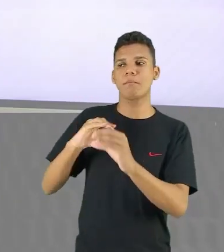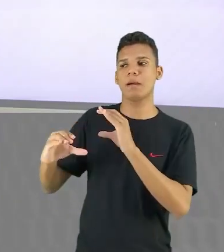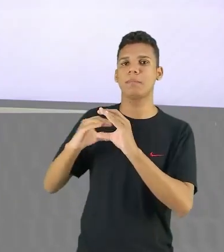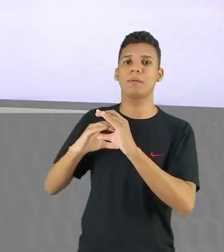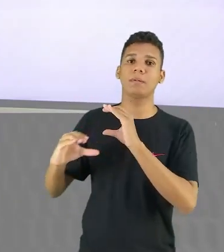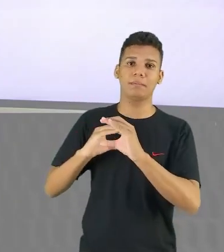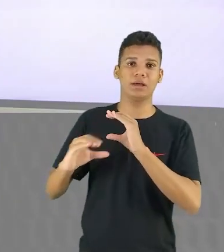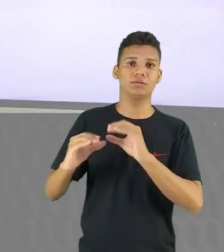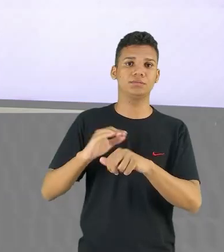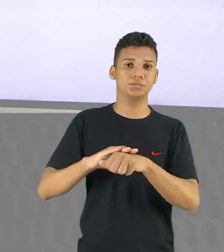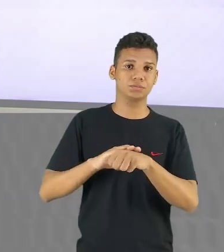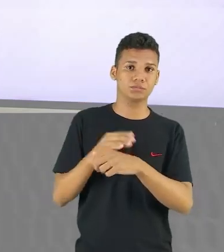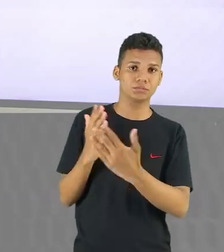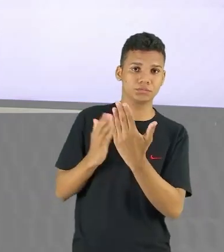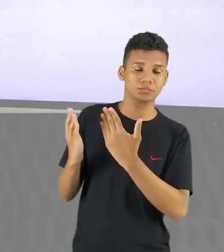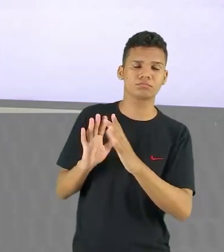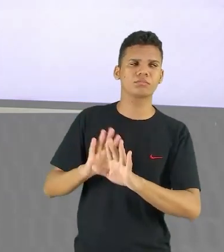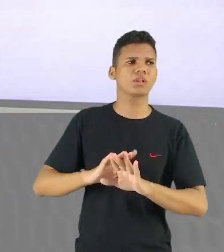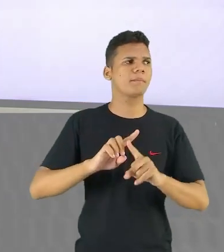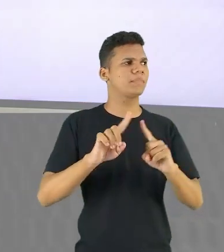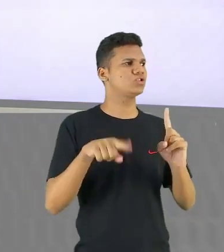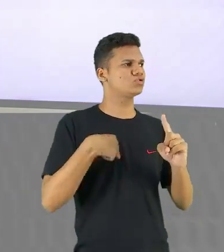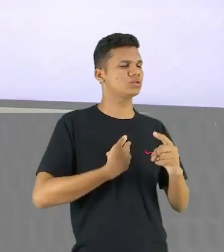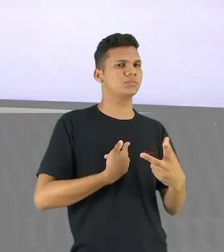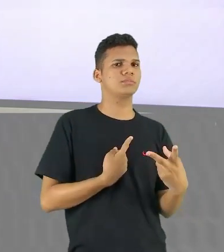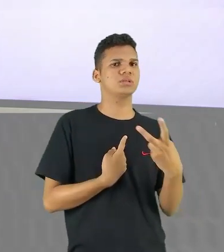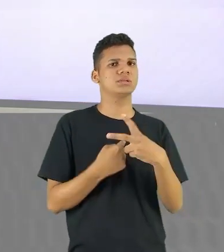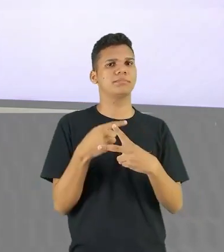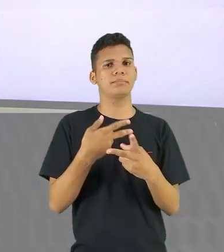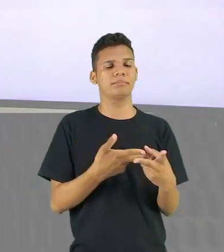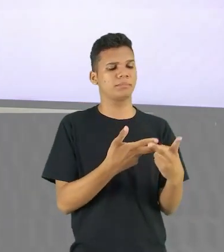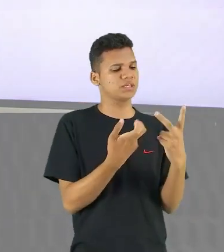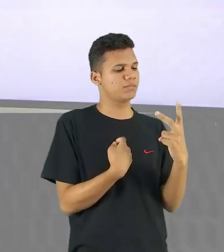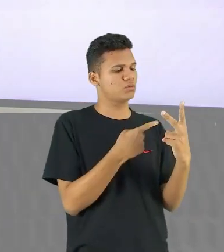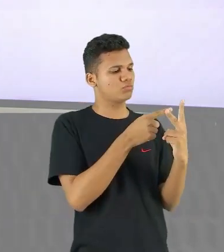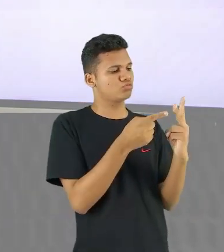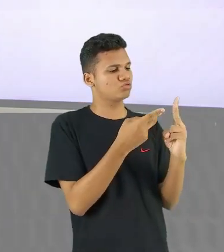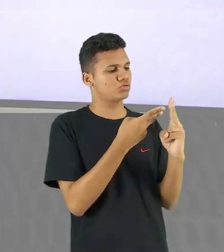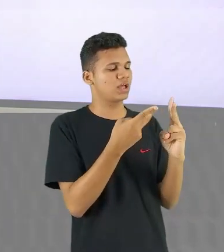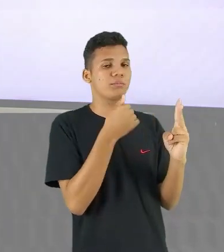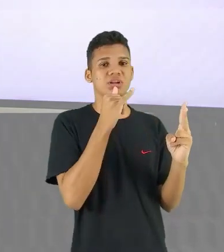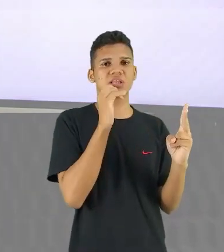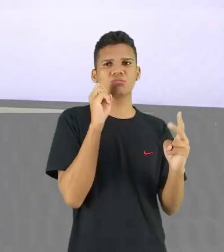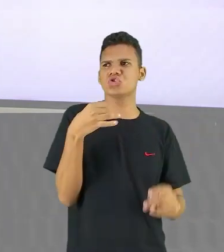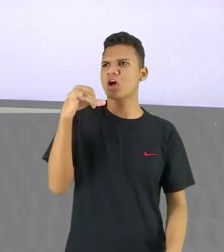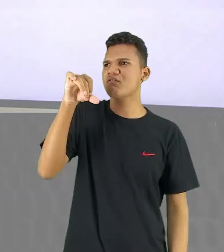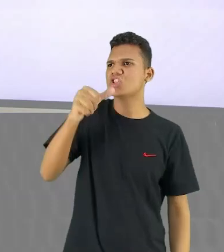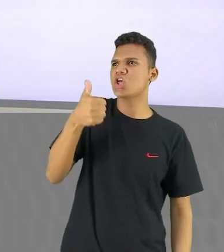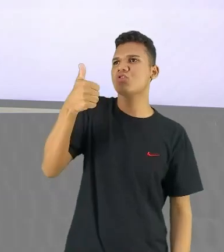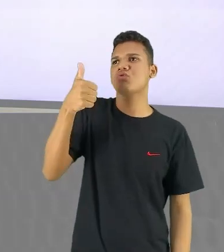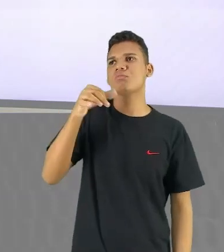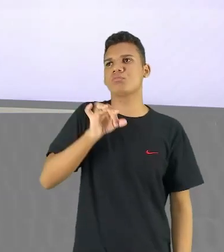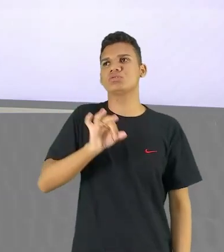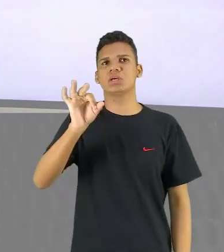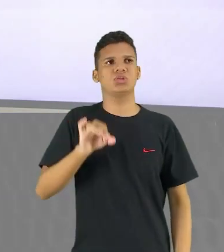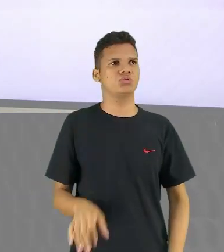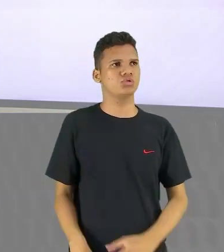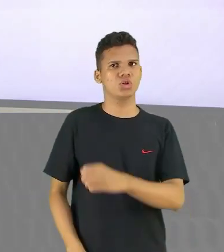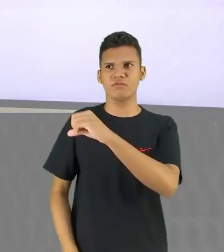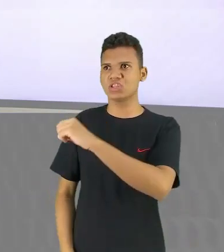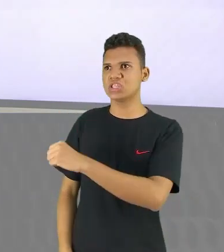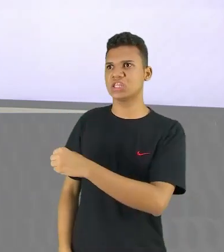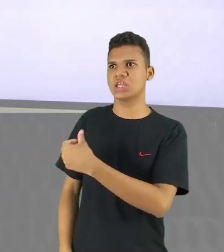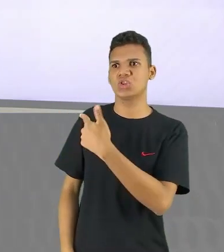nós vemos 2 percentuais que são bem altos. Se alguém fala 91%, 92%, você pensa o